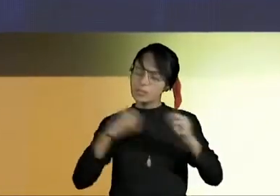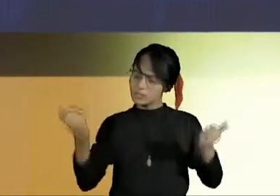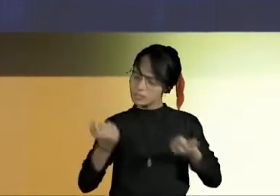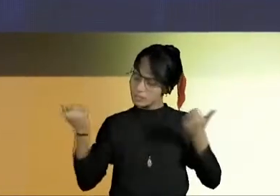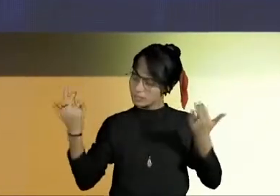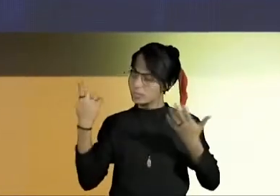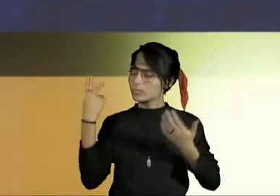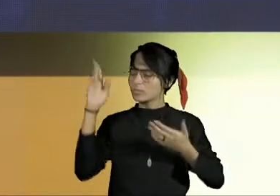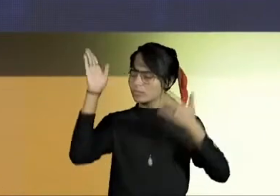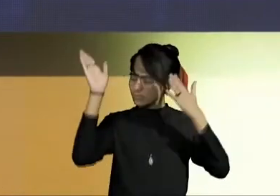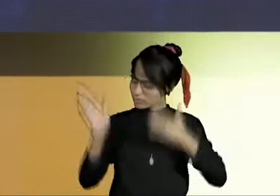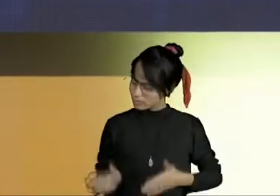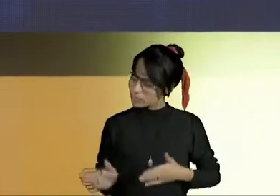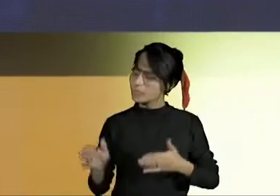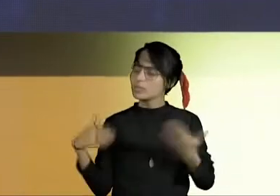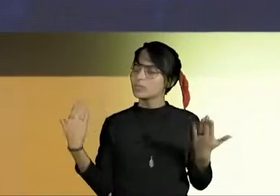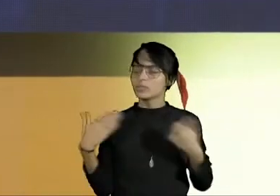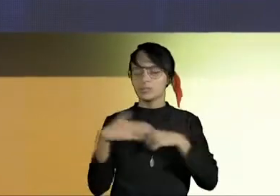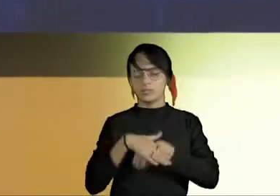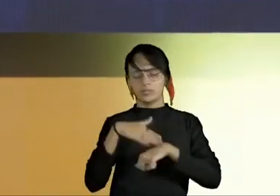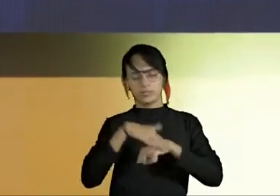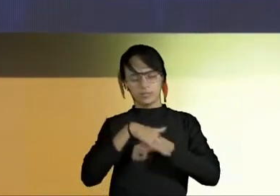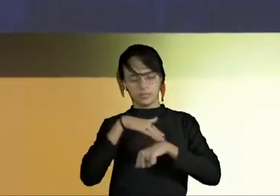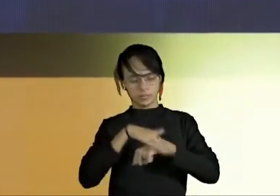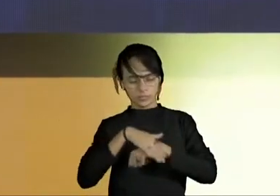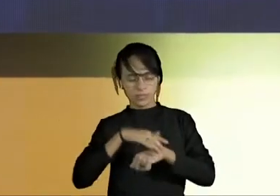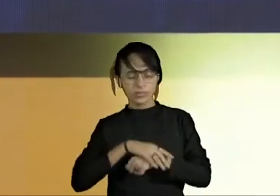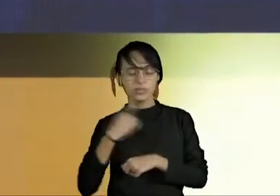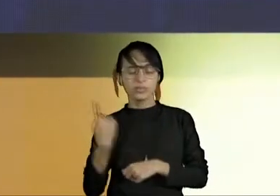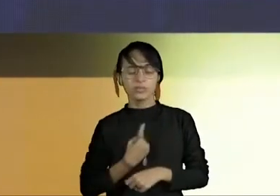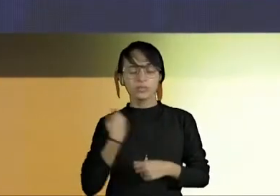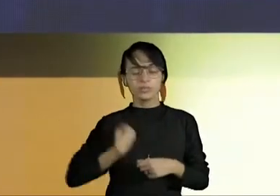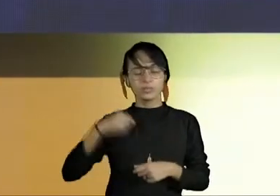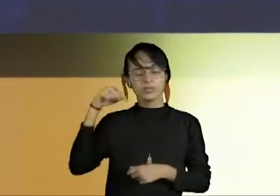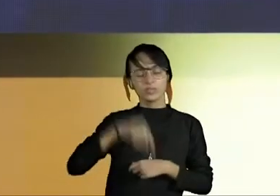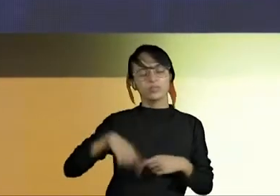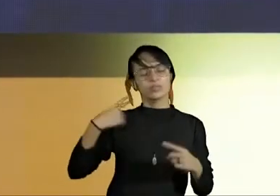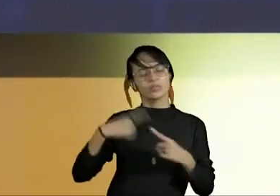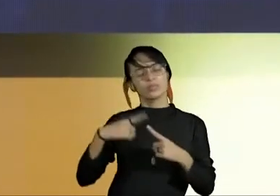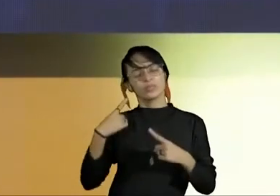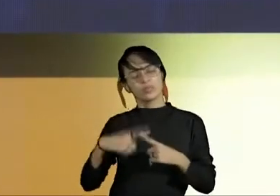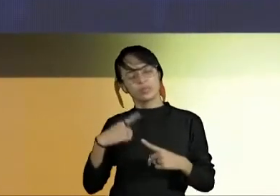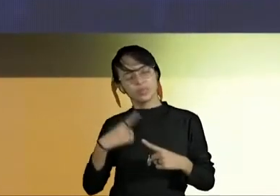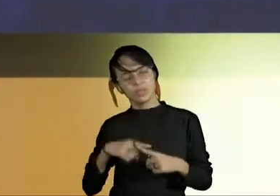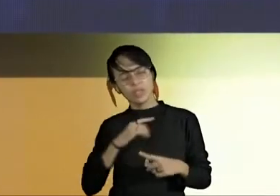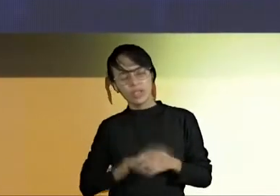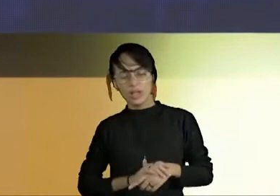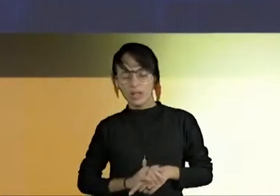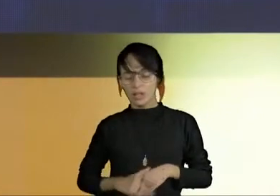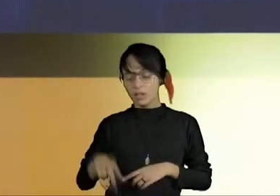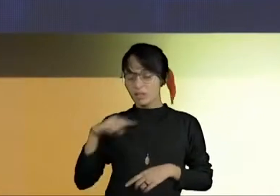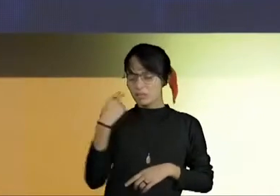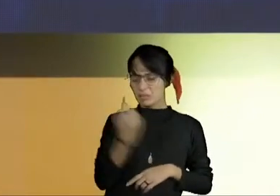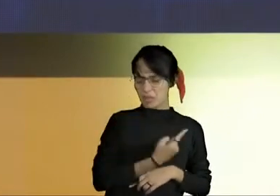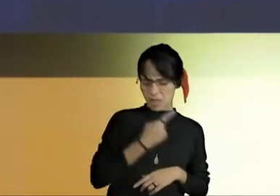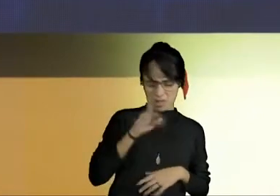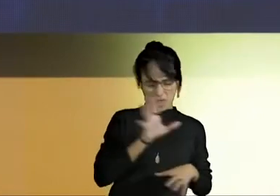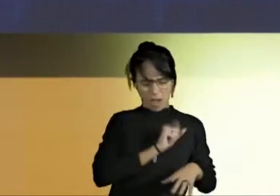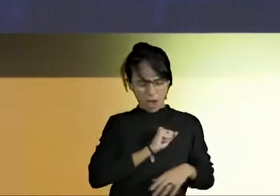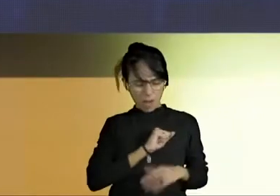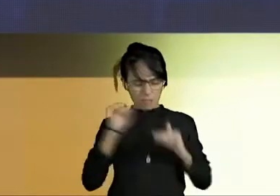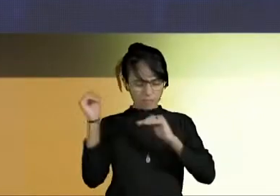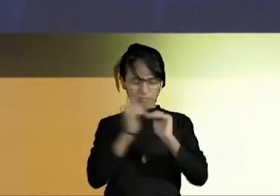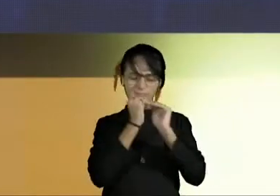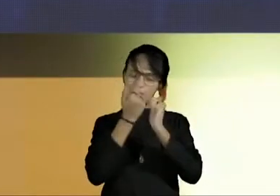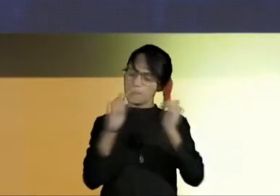a tua fidelidade nesta noite. Nós estamos aqui porque ninguém nos ama como o Senhor nos ama.